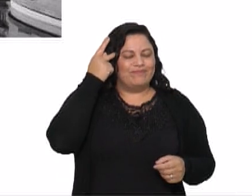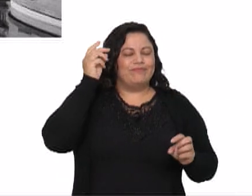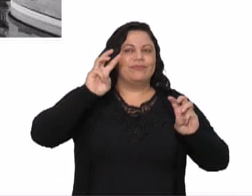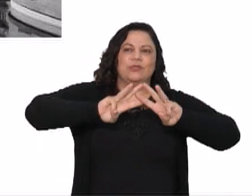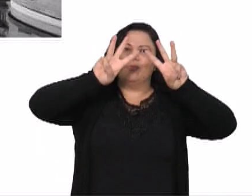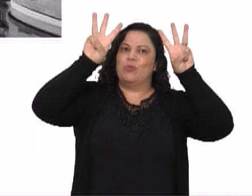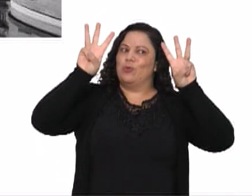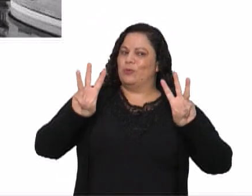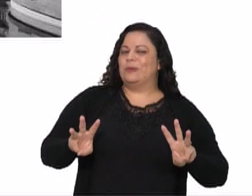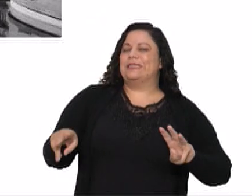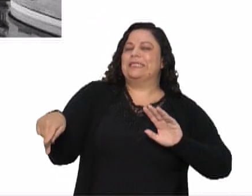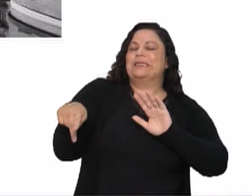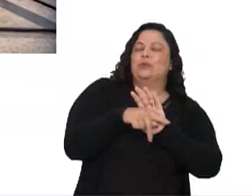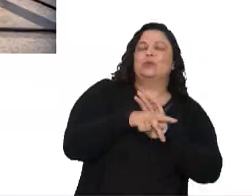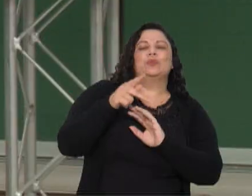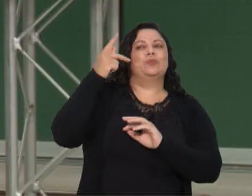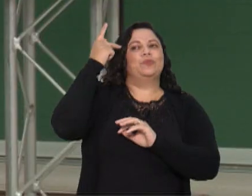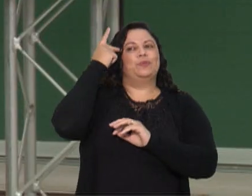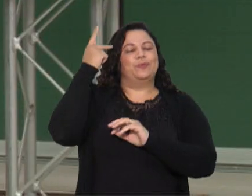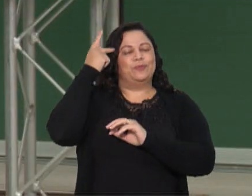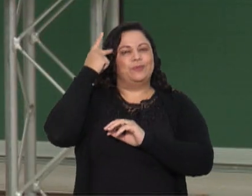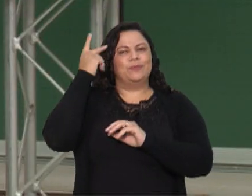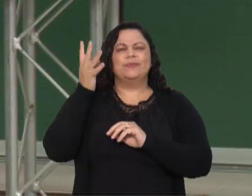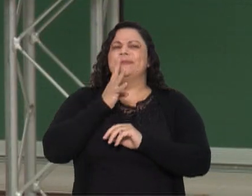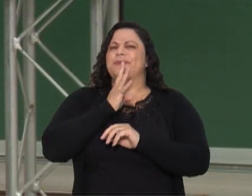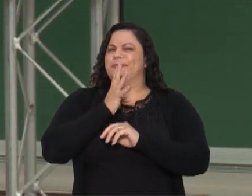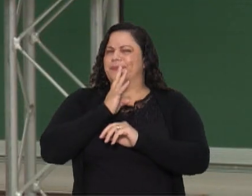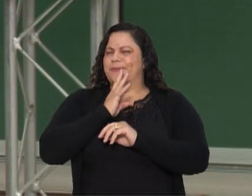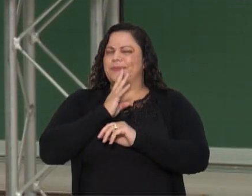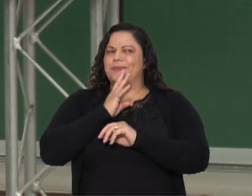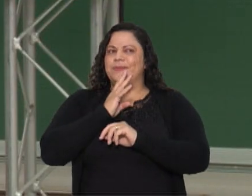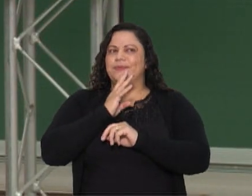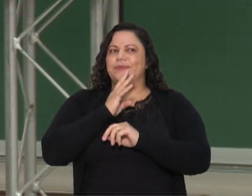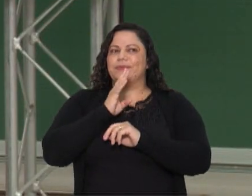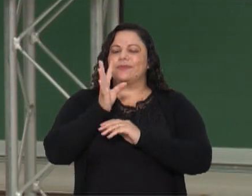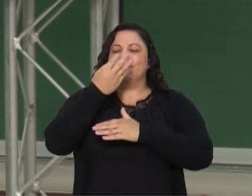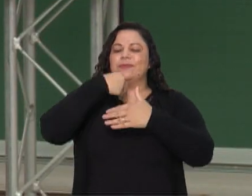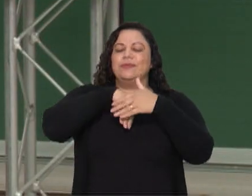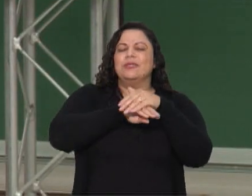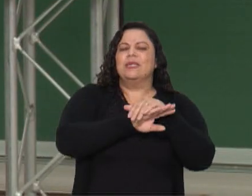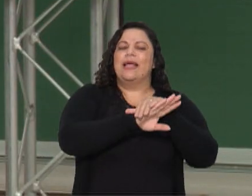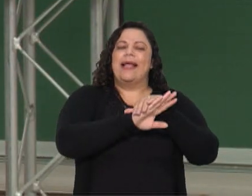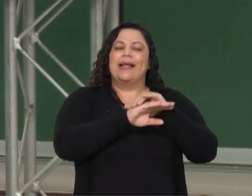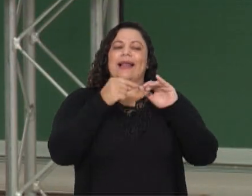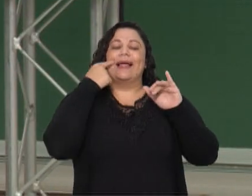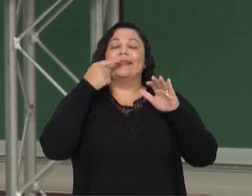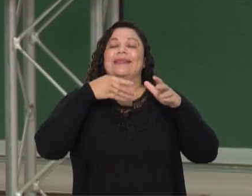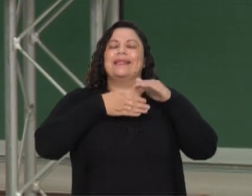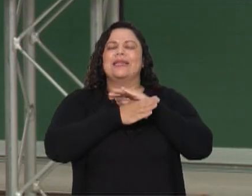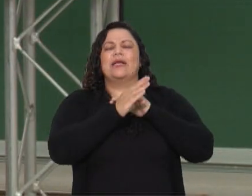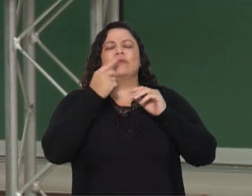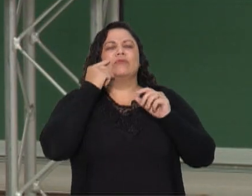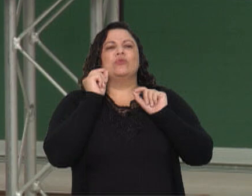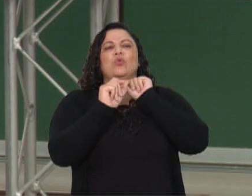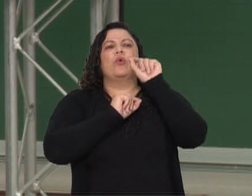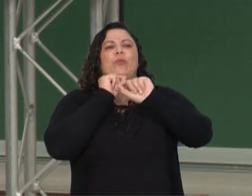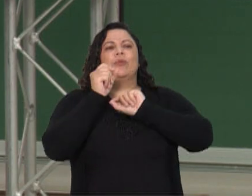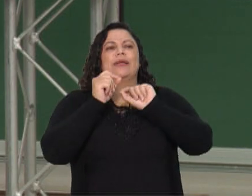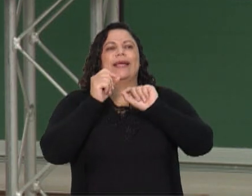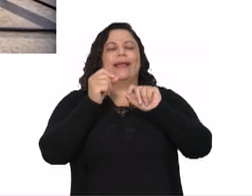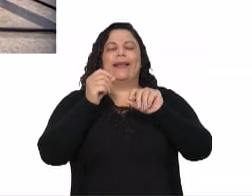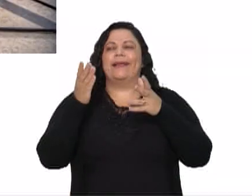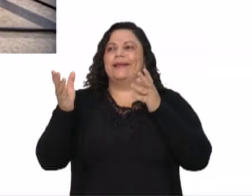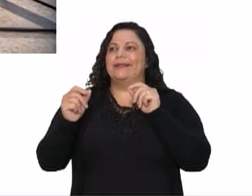Paulo, certo? Vamos conhecer ele um pouquinho. Olha só internamente. Aqui nós temos uma exposição e nessa exposição a gente vê